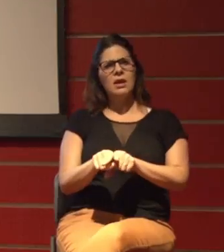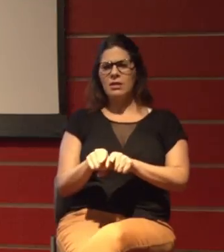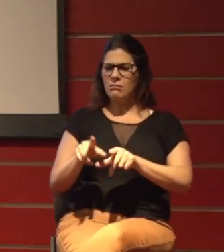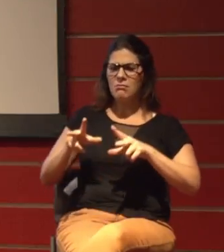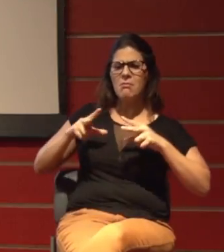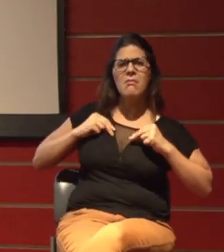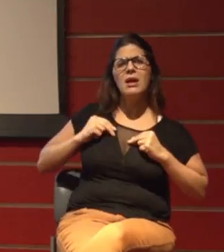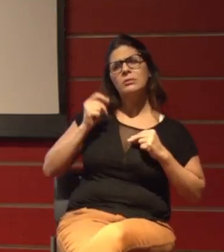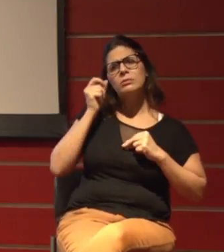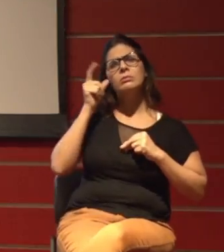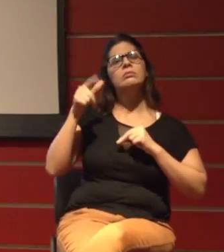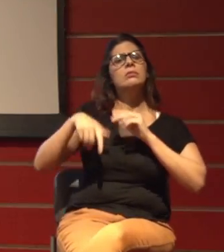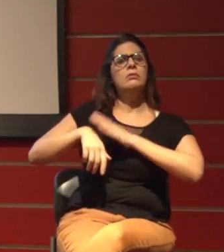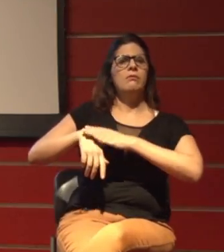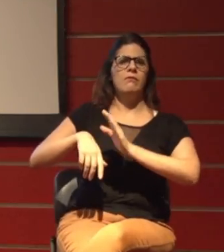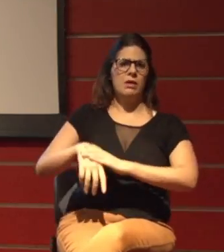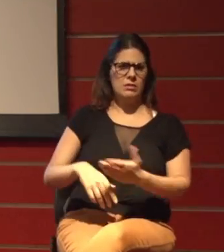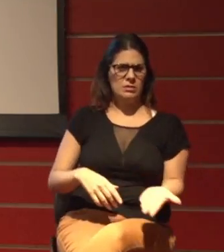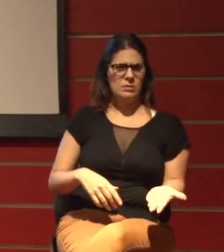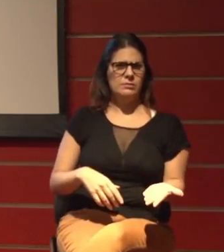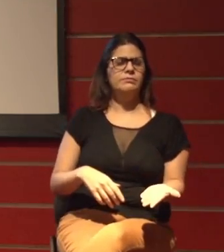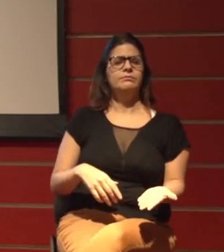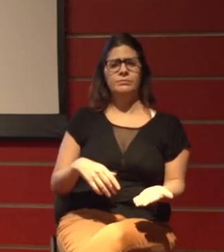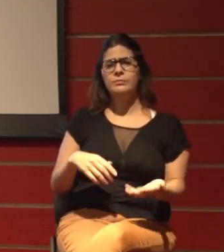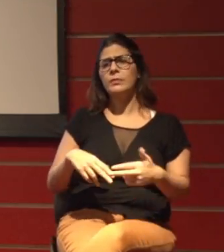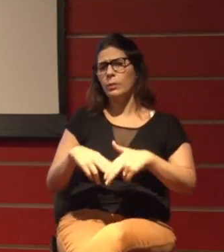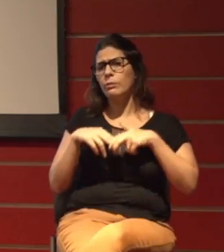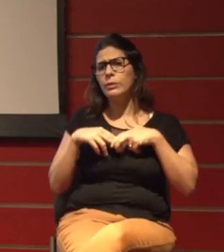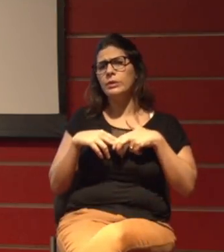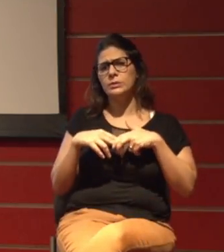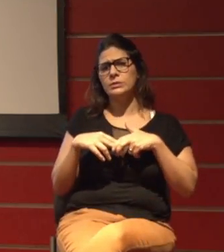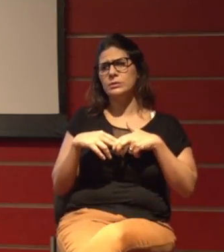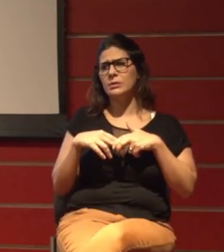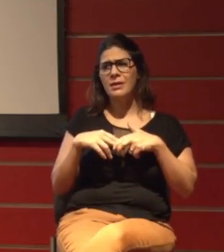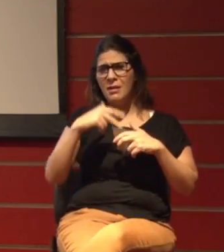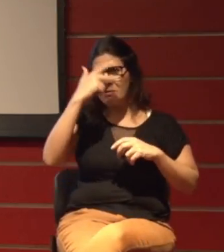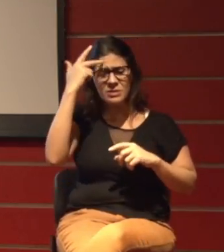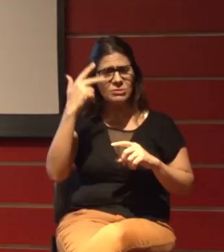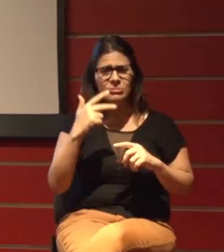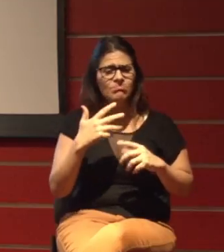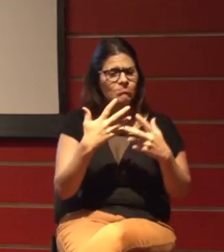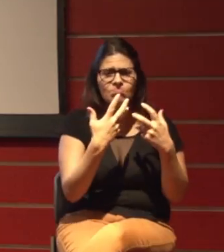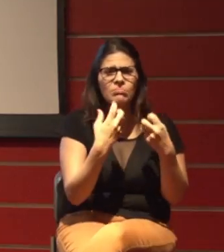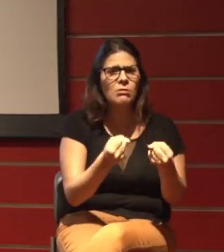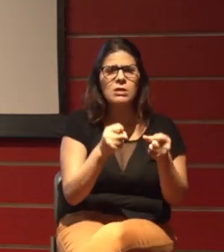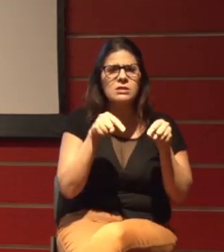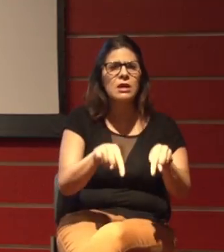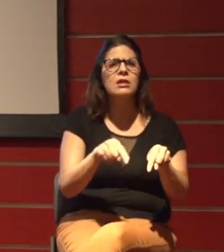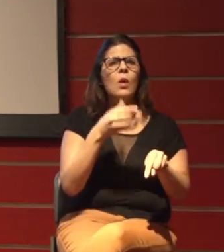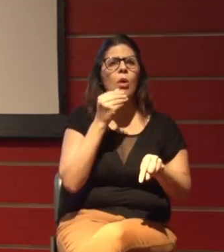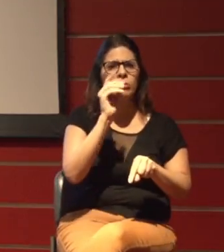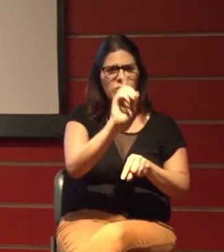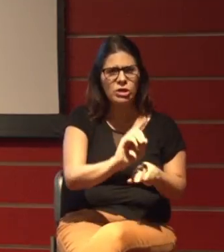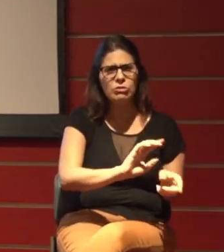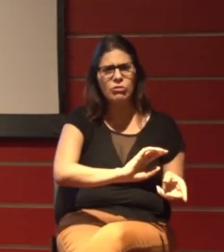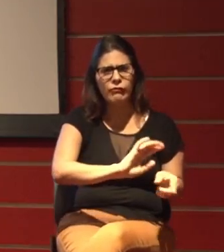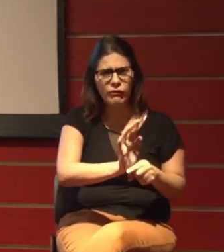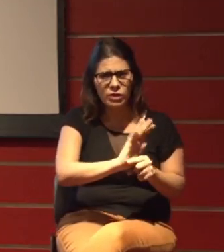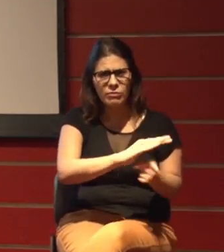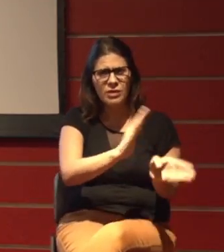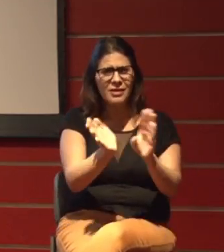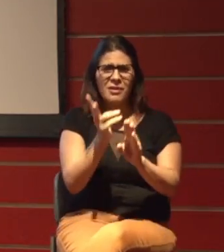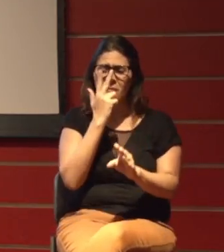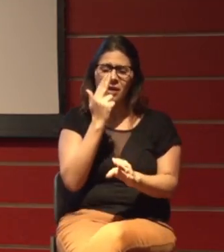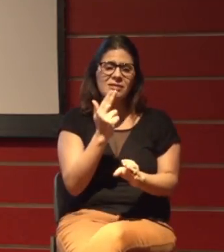daquilo e nesse caso aí para não reconhecê-lo eu acho que estão desqualificando ele nesse sentido